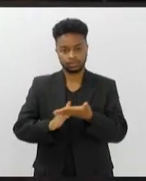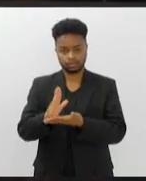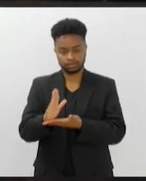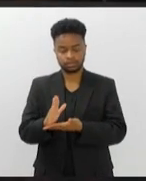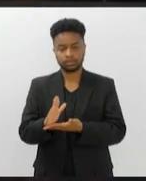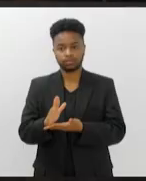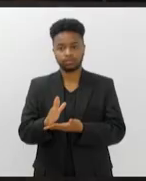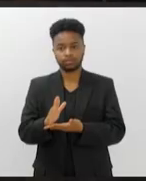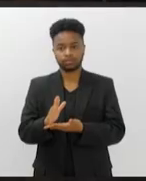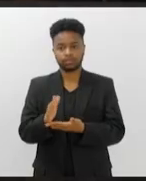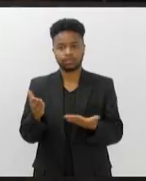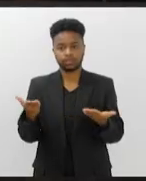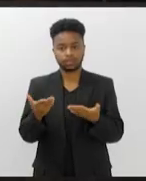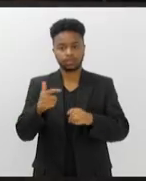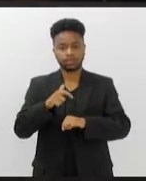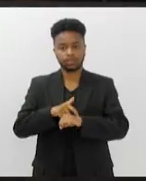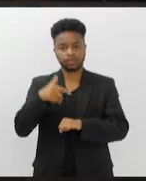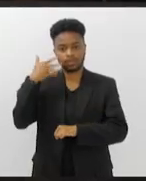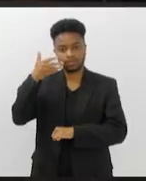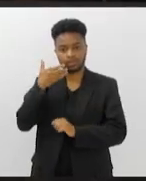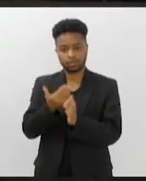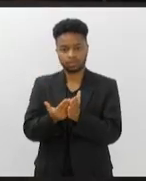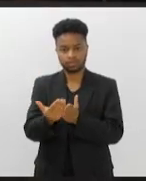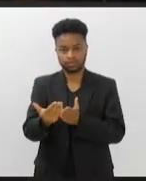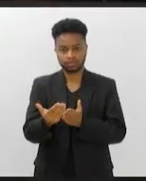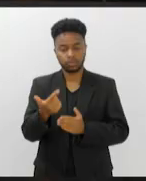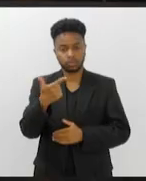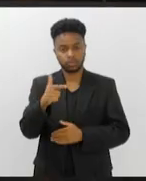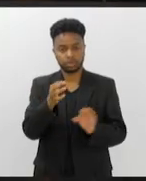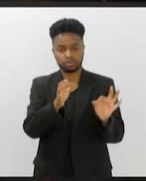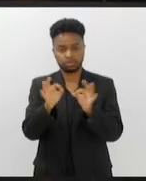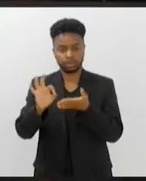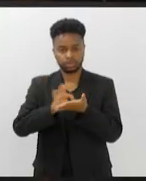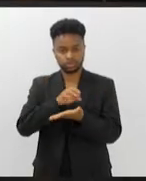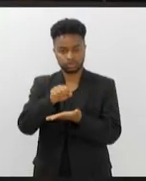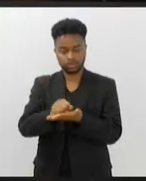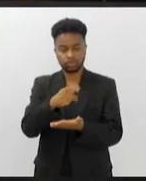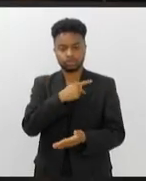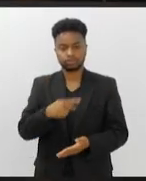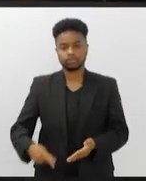ata, passe ao expediente inicial. Não havendo orador